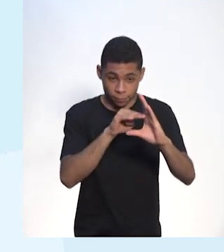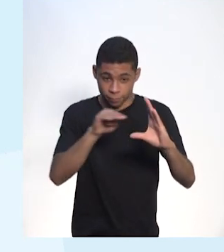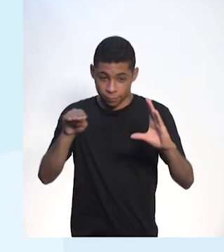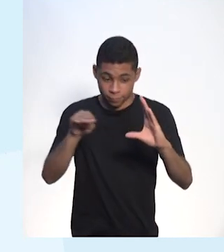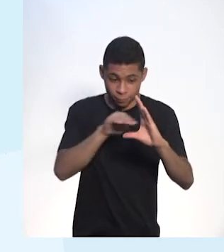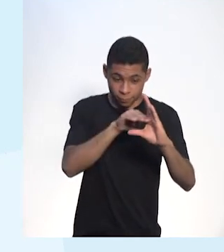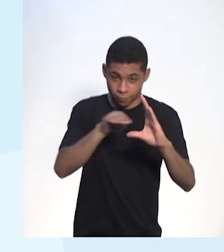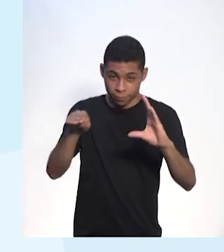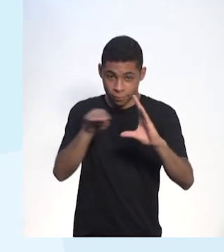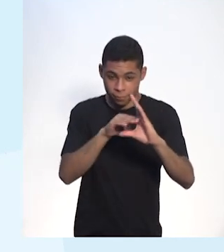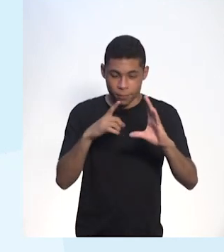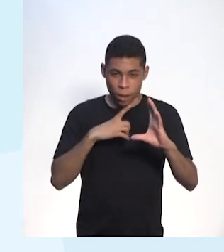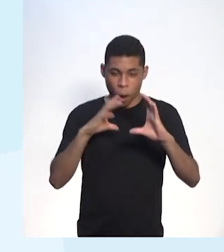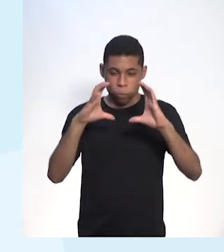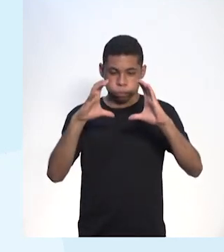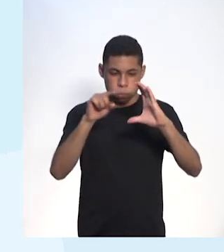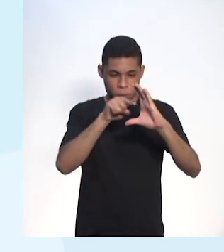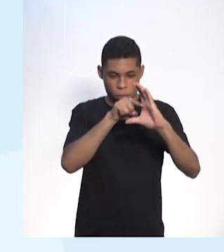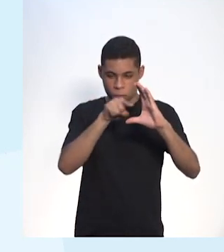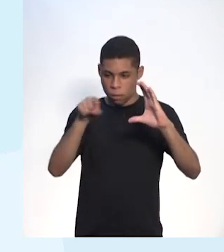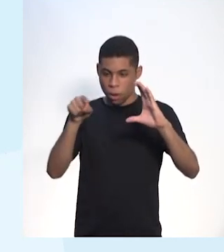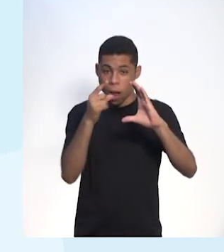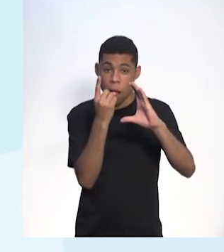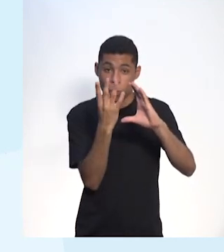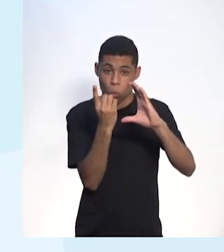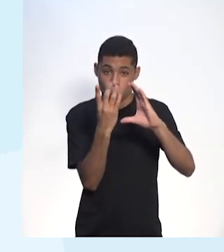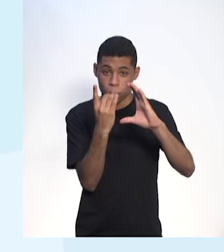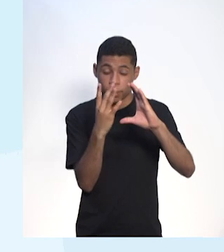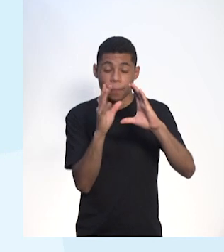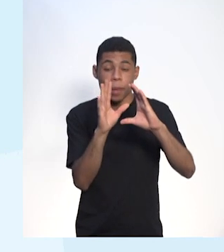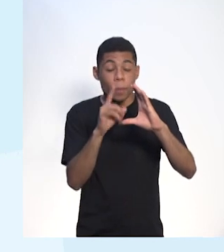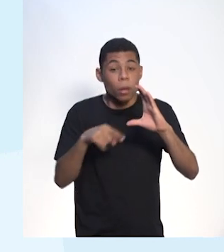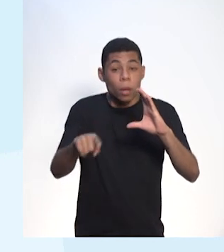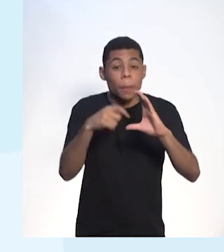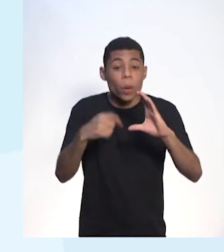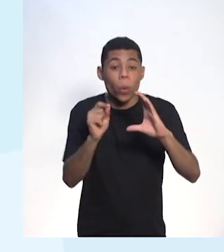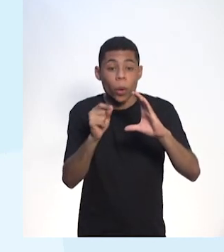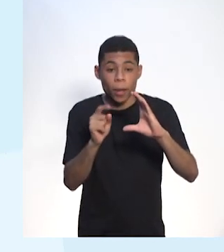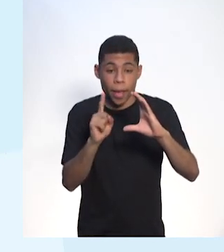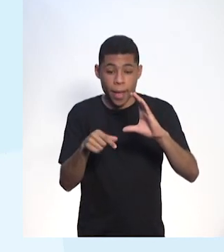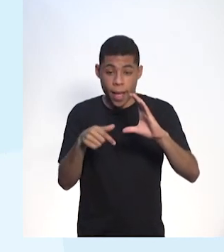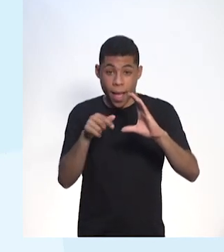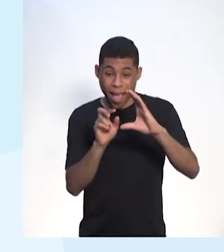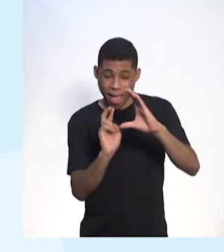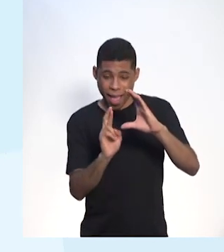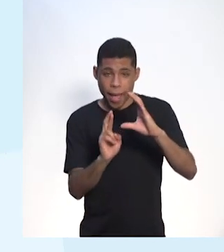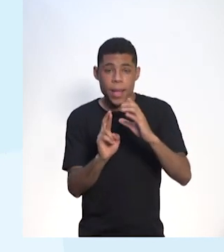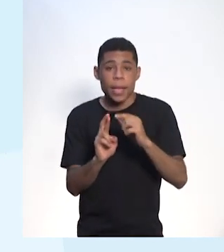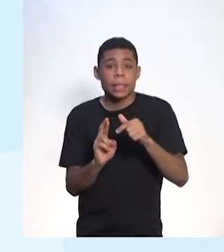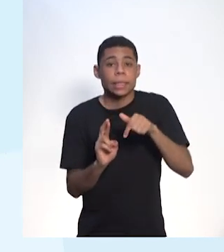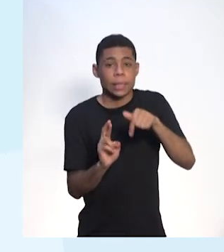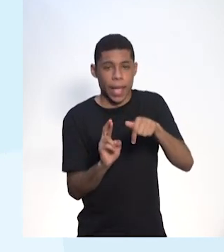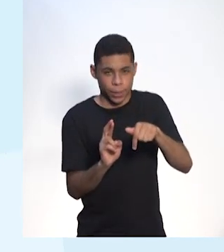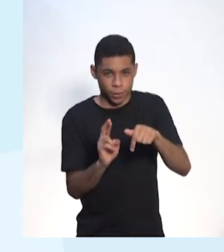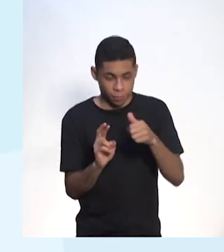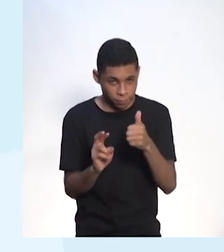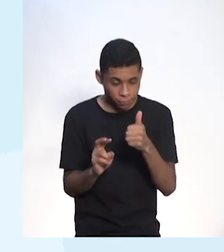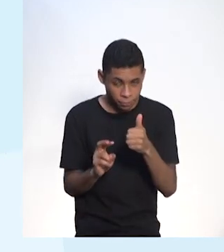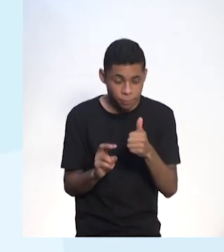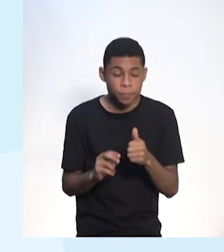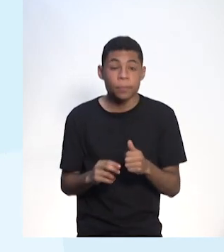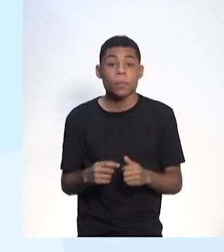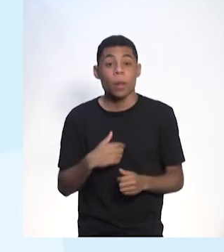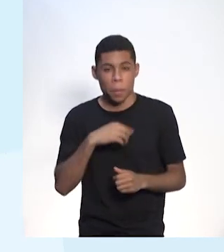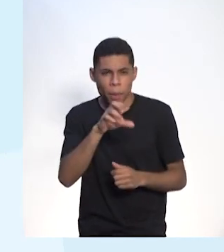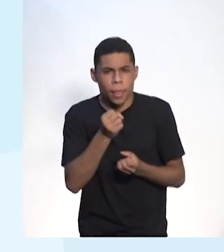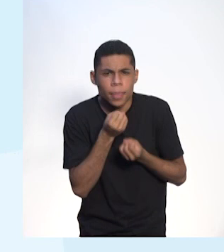gente vai precisar, né, Alessandra, é a metade disso daí, né? Sim. Que é 7 7. centímetros, tá bom? Isso. E aí eu vou pegar